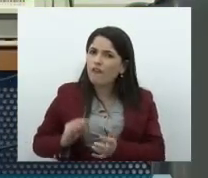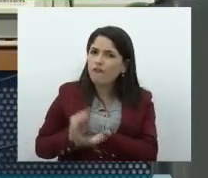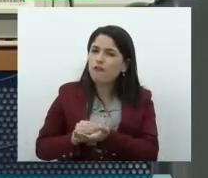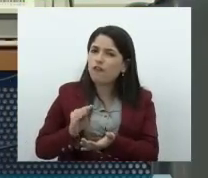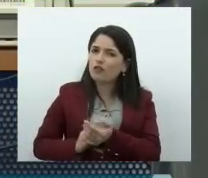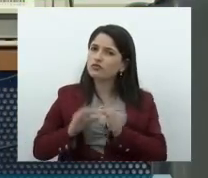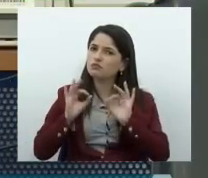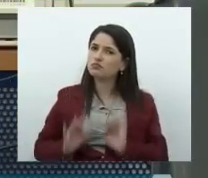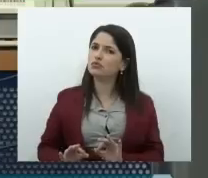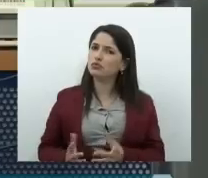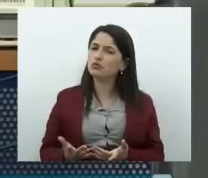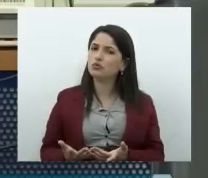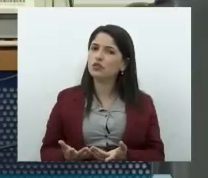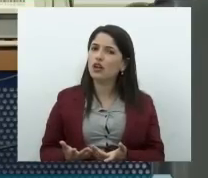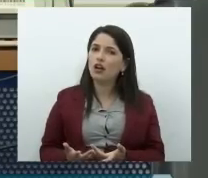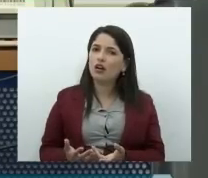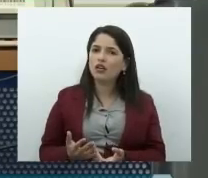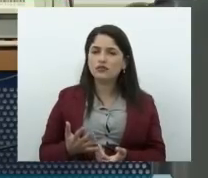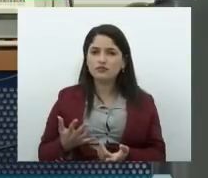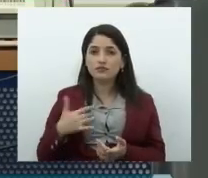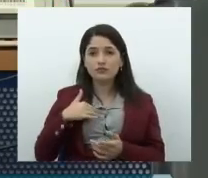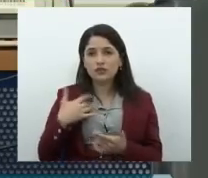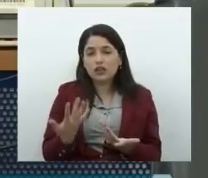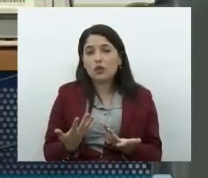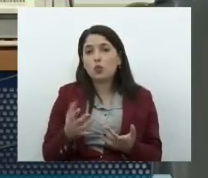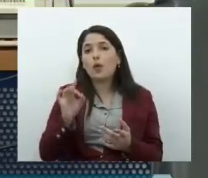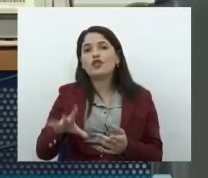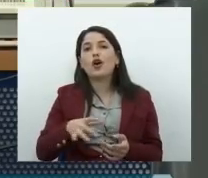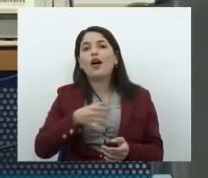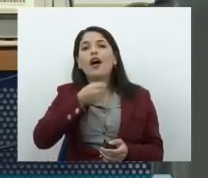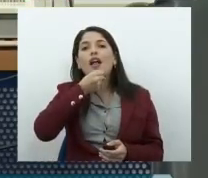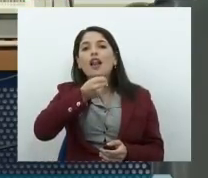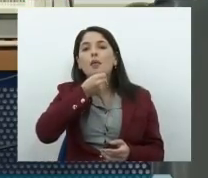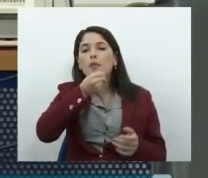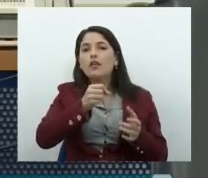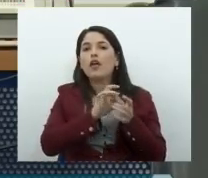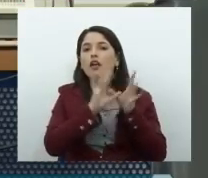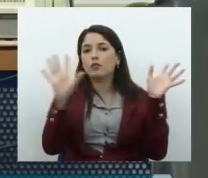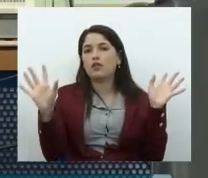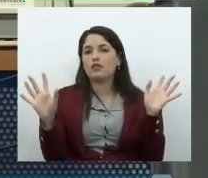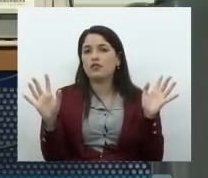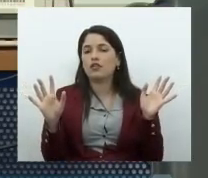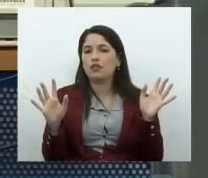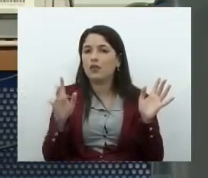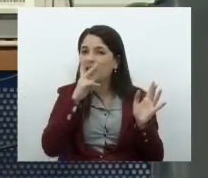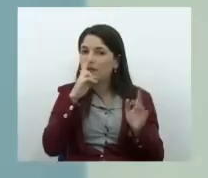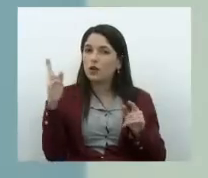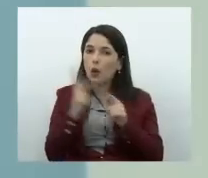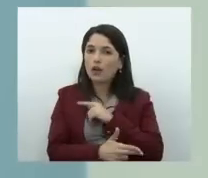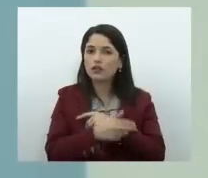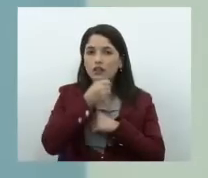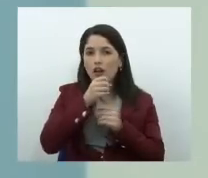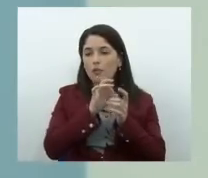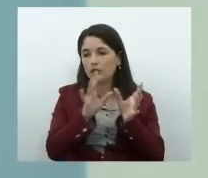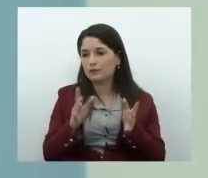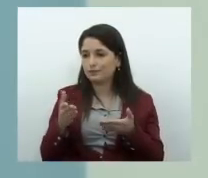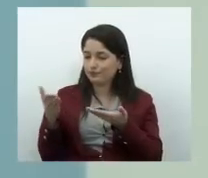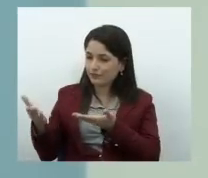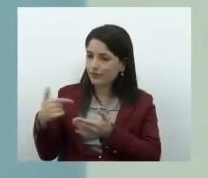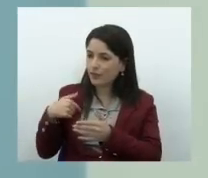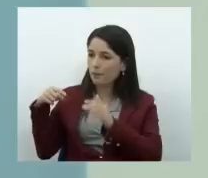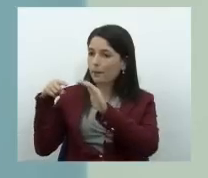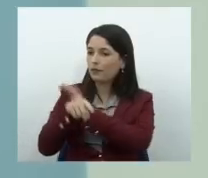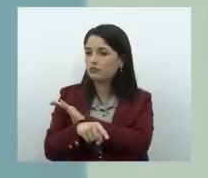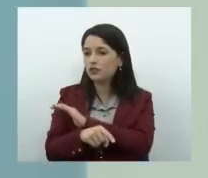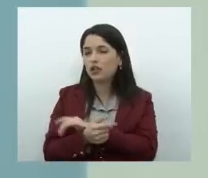Guti, não é só a liberdade de imprensa, é a castração da imprensa nesse município. Muito obrigado, candidato. Pela regra, o senhor é o próximo a perguntar